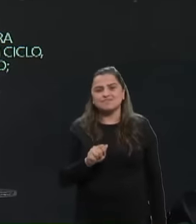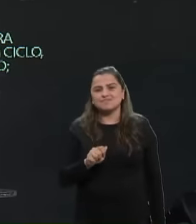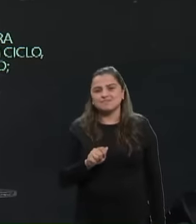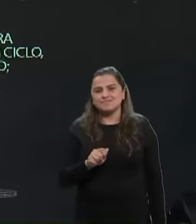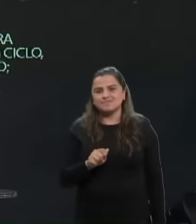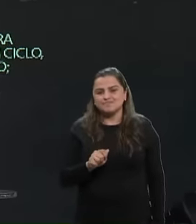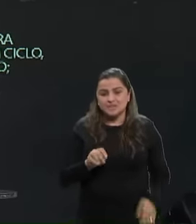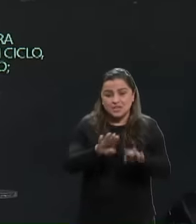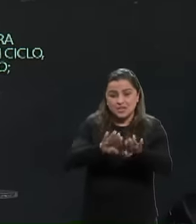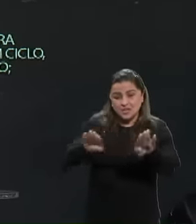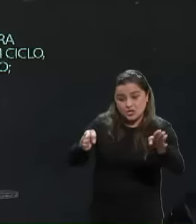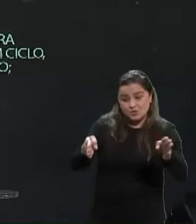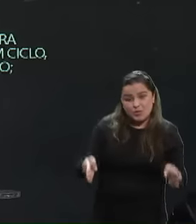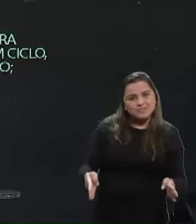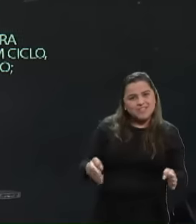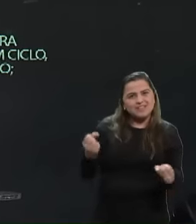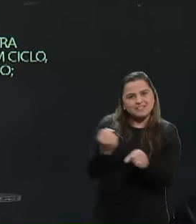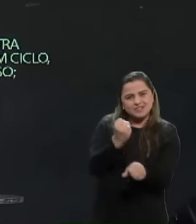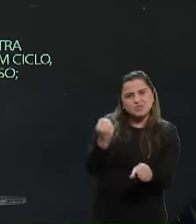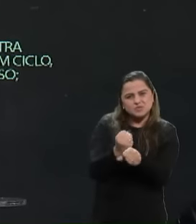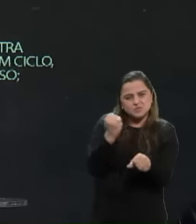que o altar que ele estava levantando